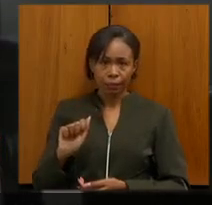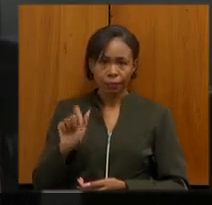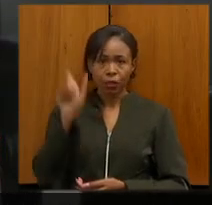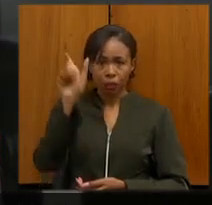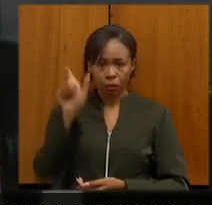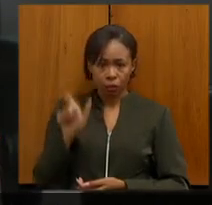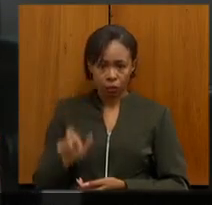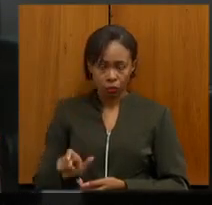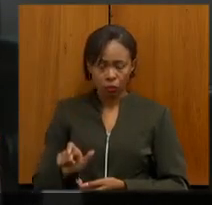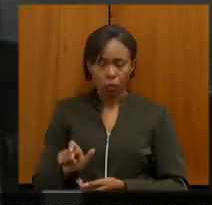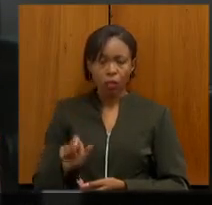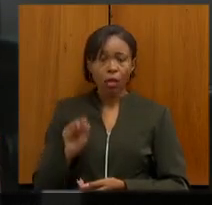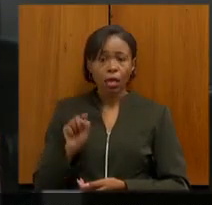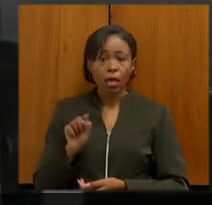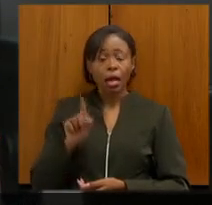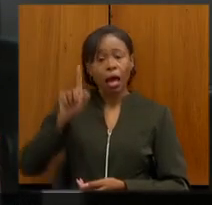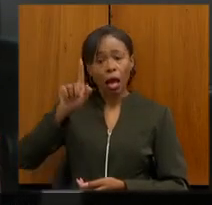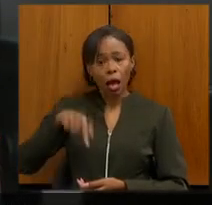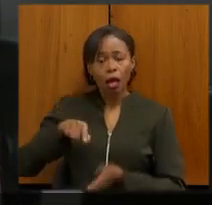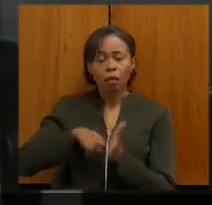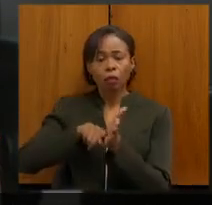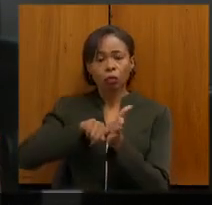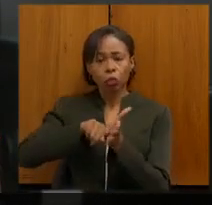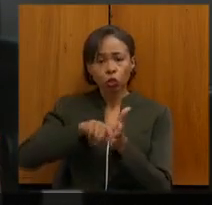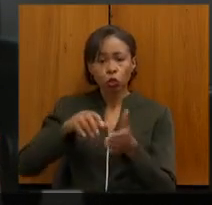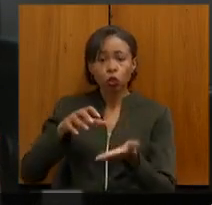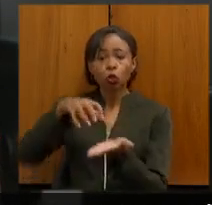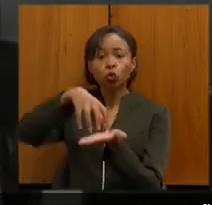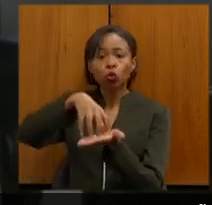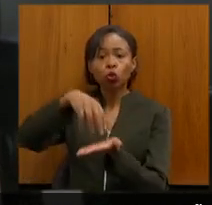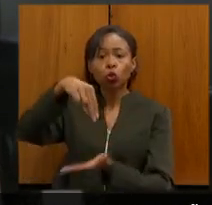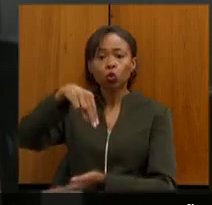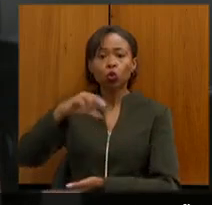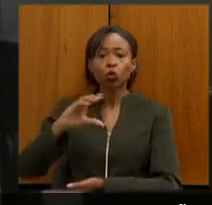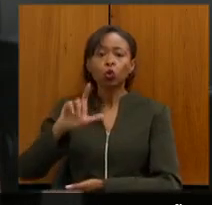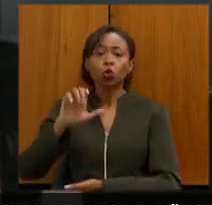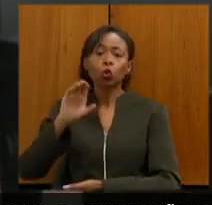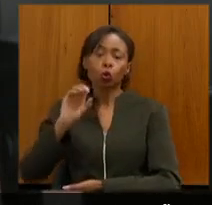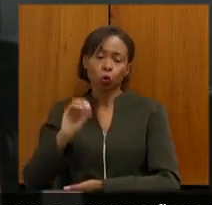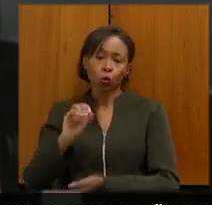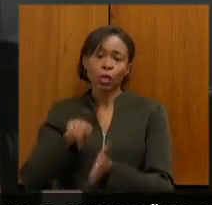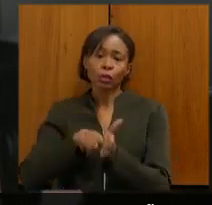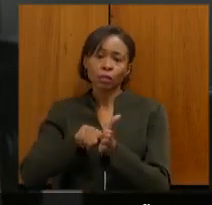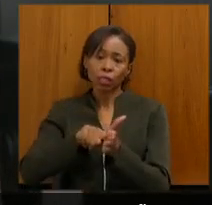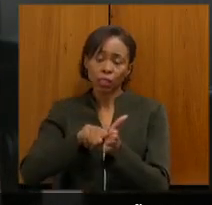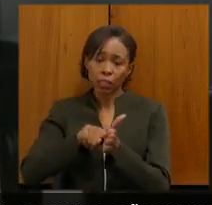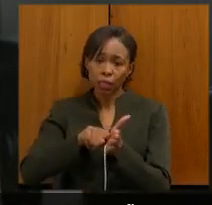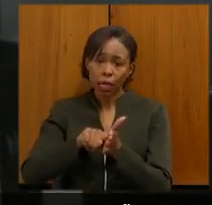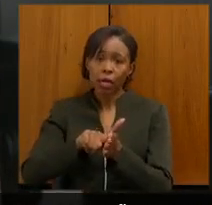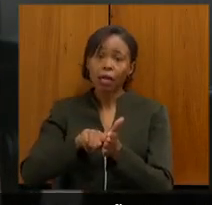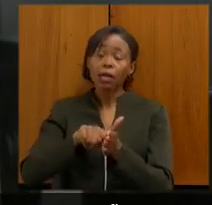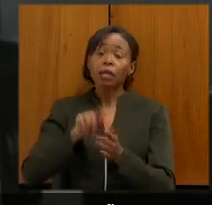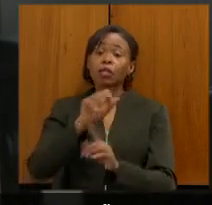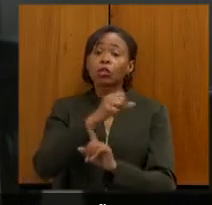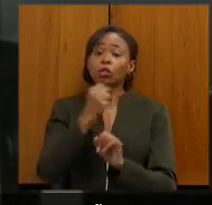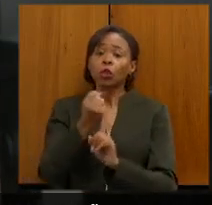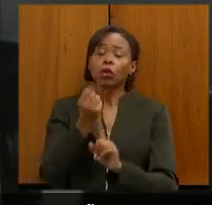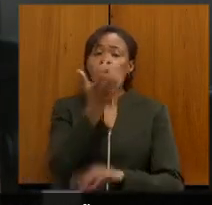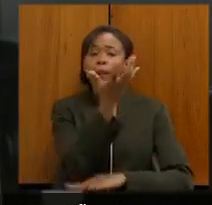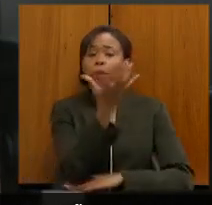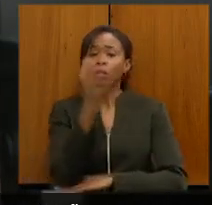cota de Araújo pesquisadora do núcleo interdisciplinar de investigação socioambiental da